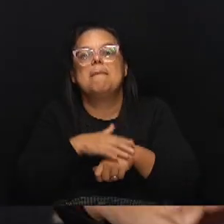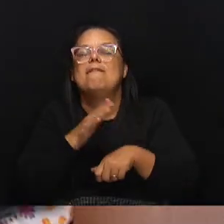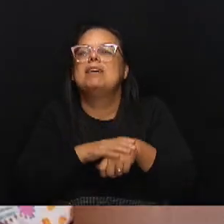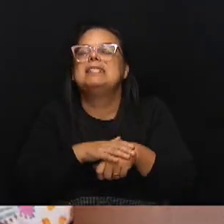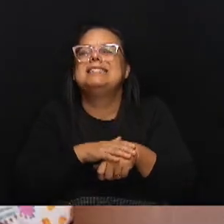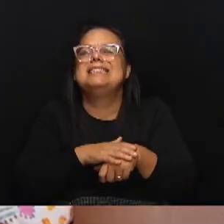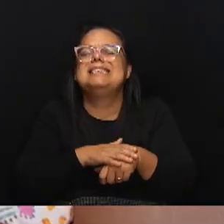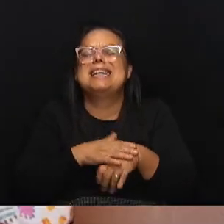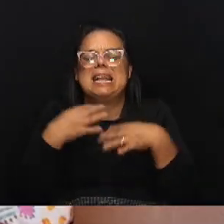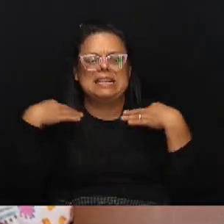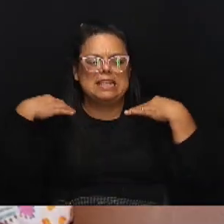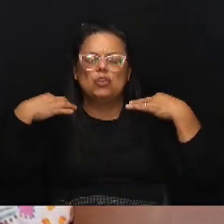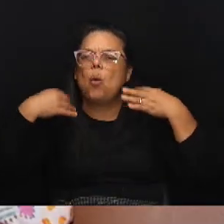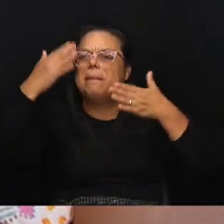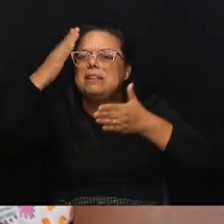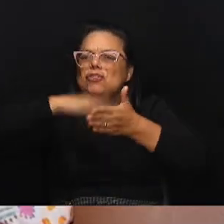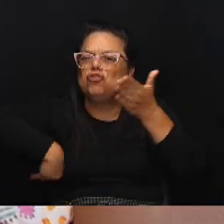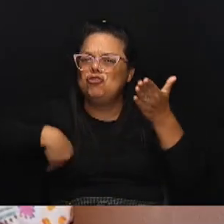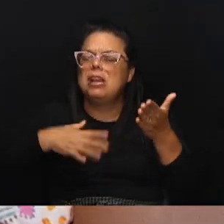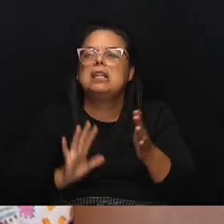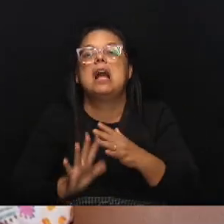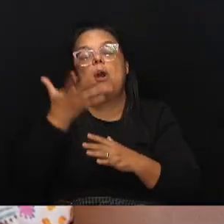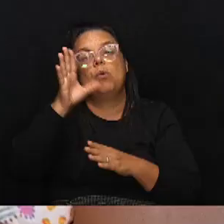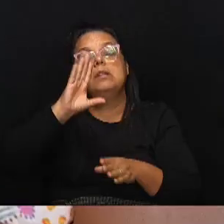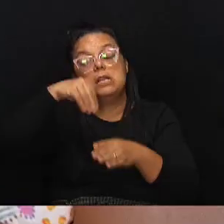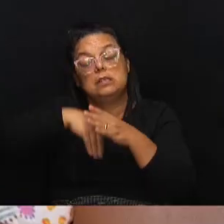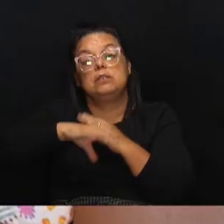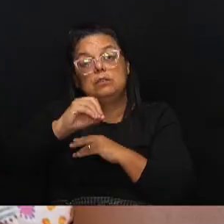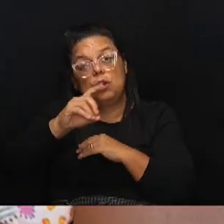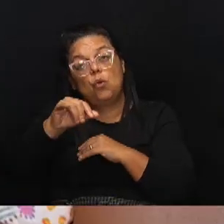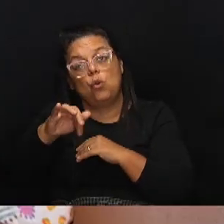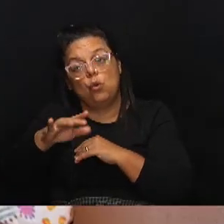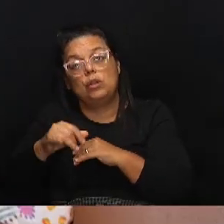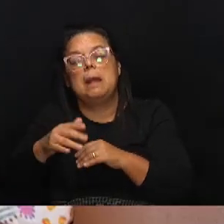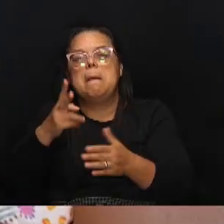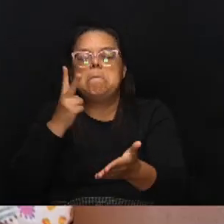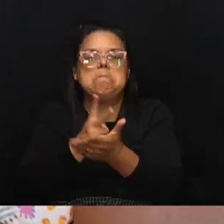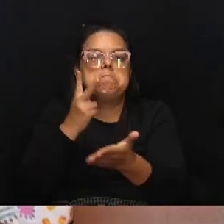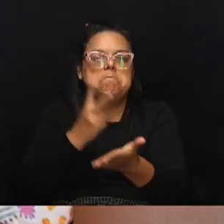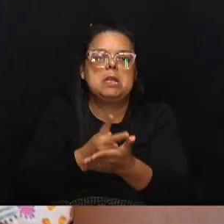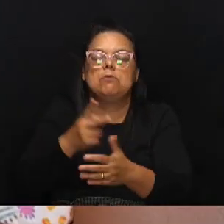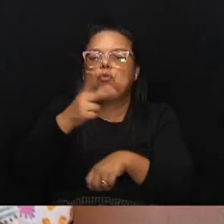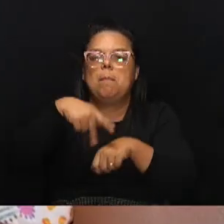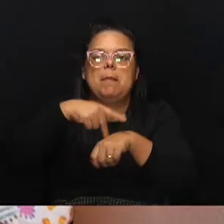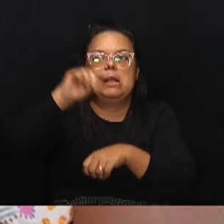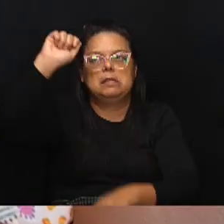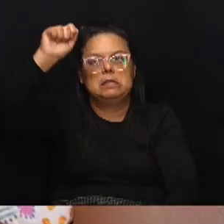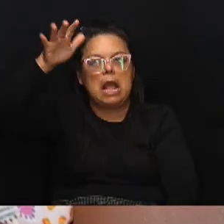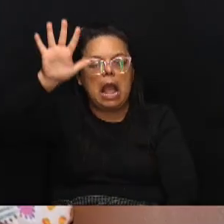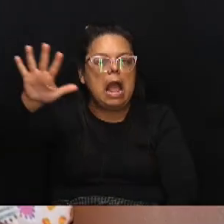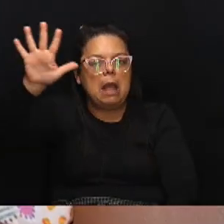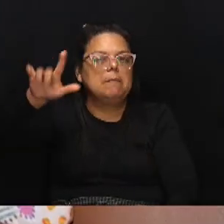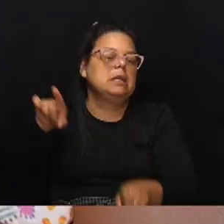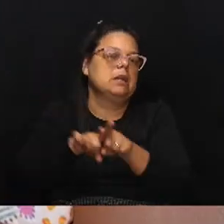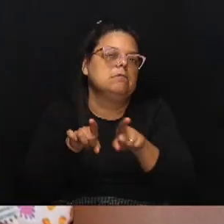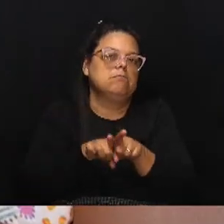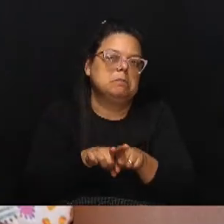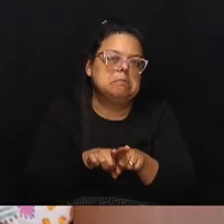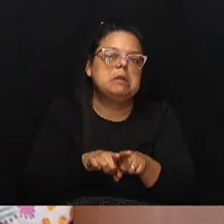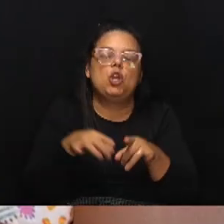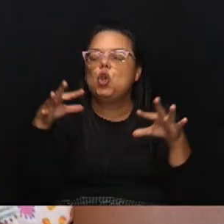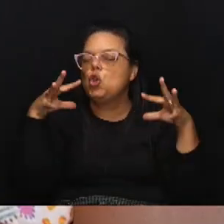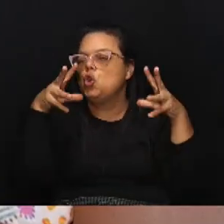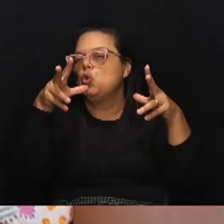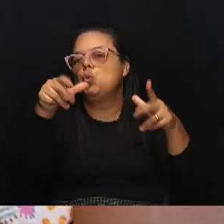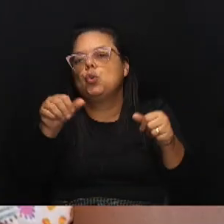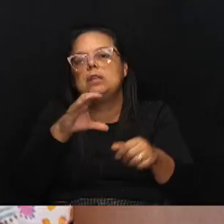cobrem o rosto, elas já acontecem nas colônias, seja na África, Moçambique, Ilha da Madeira, Brasil, né? Todas as